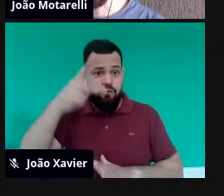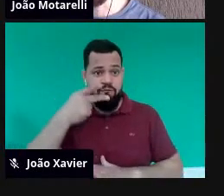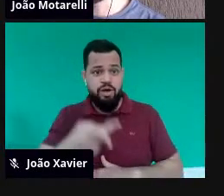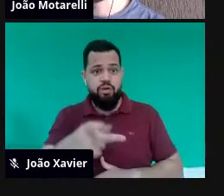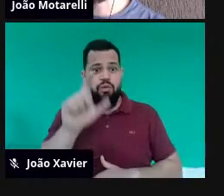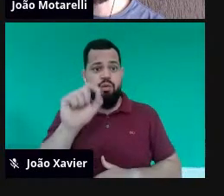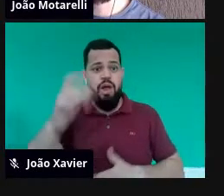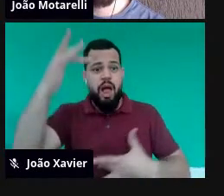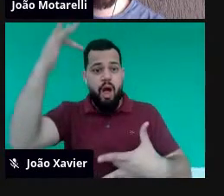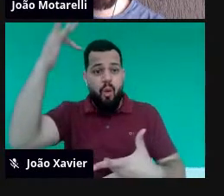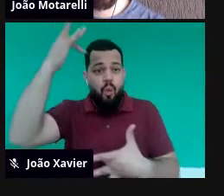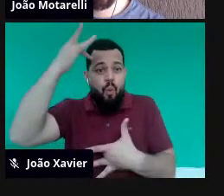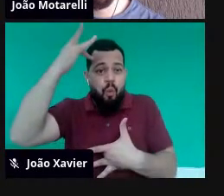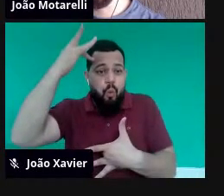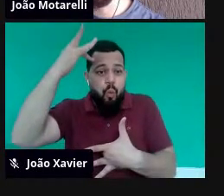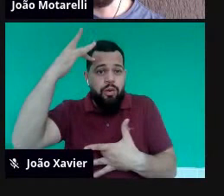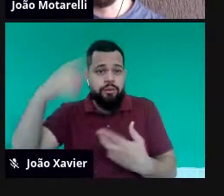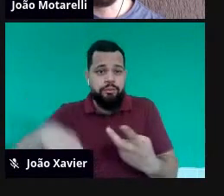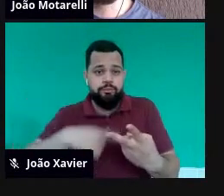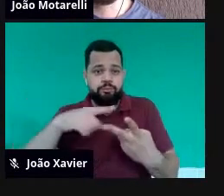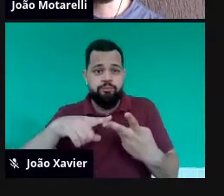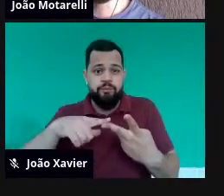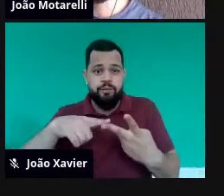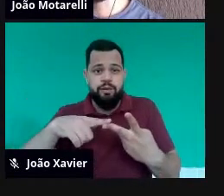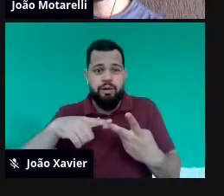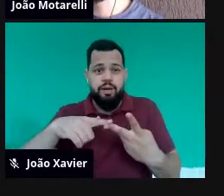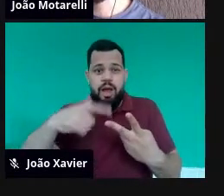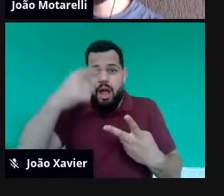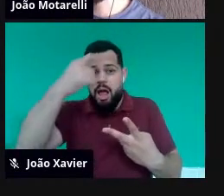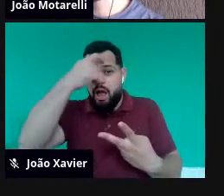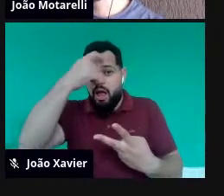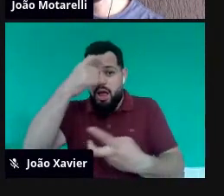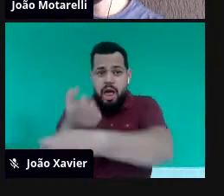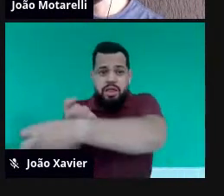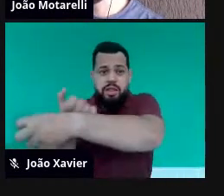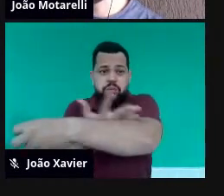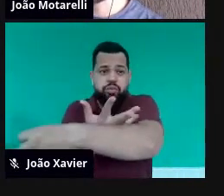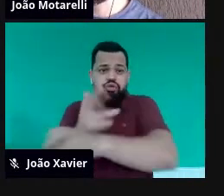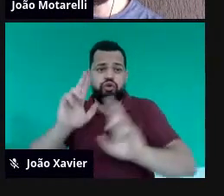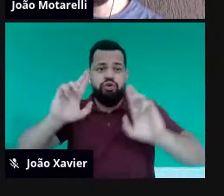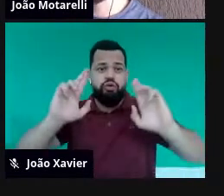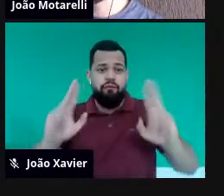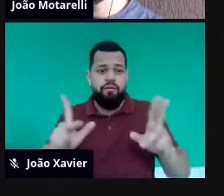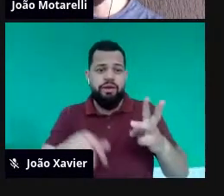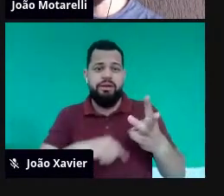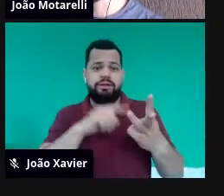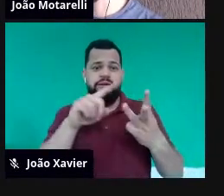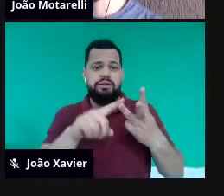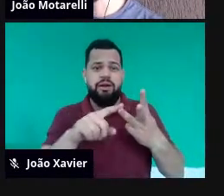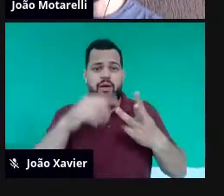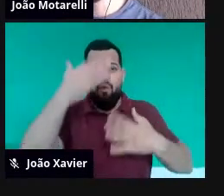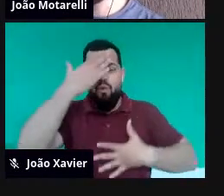culpa presente, alterações do sistema emocional, né? Então, a gente tem baixa autoestima, insatisfação com a imagem corporal, depressão